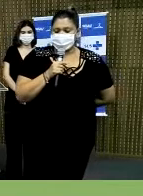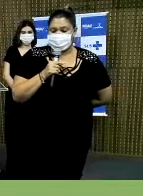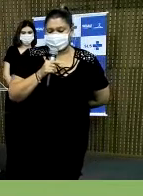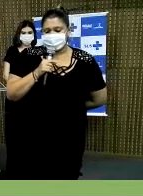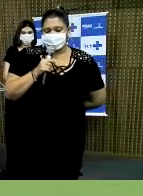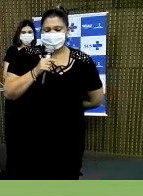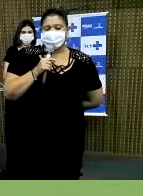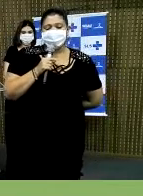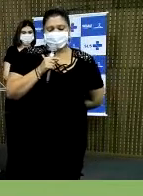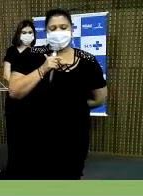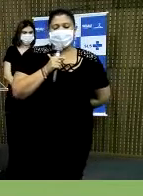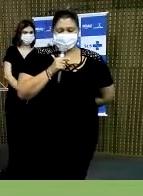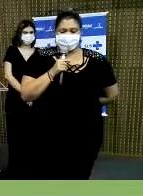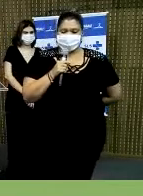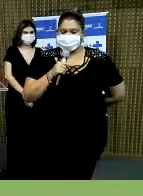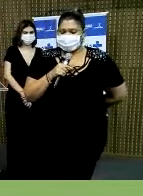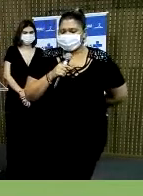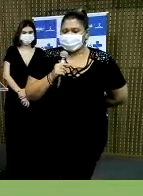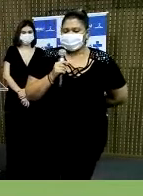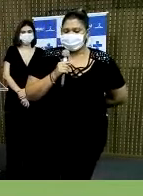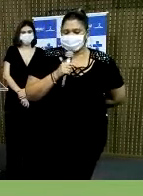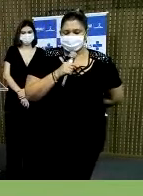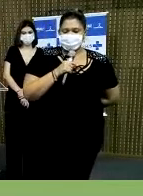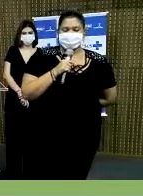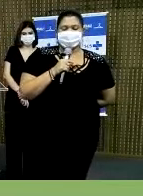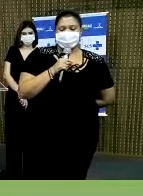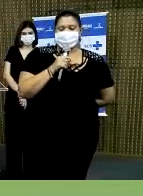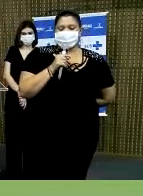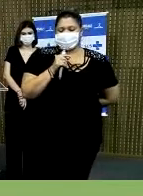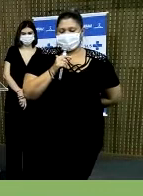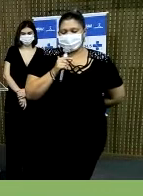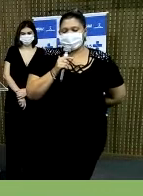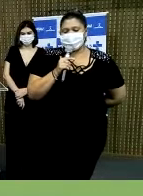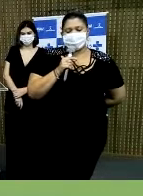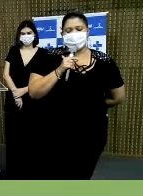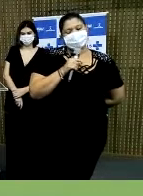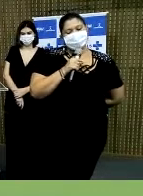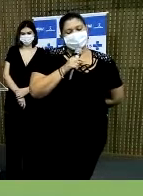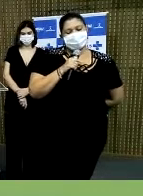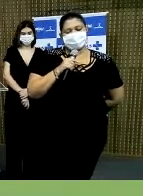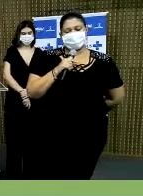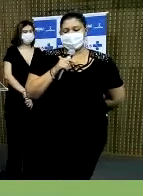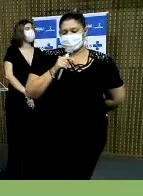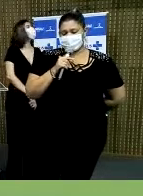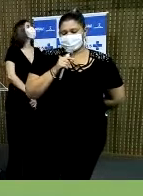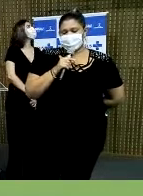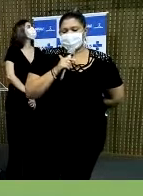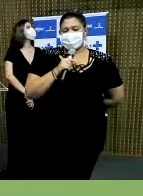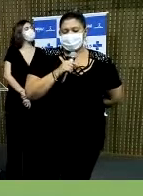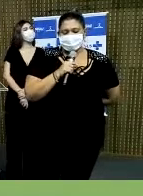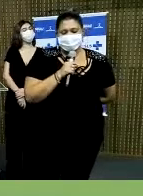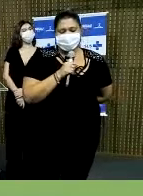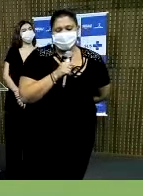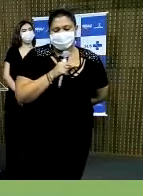acadêmicos na unidade, todos são de medicina, e 3 preceptores. Tivemos 22 reuniões de educação permanente